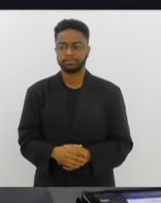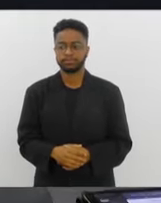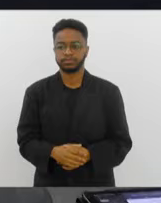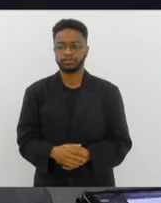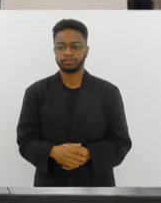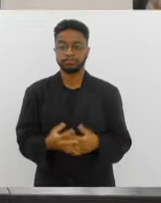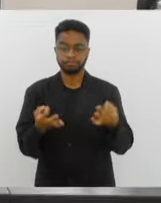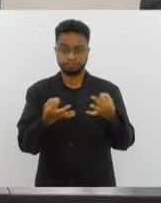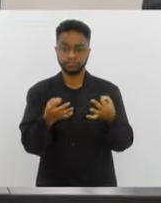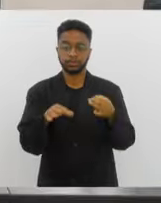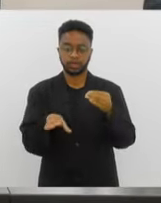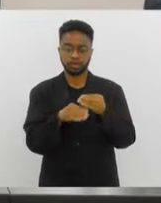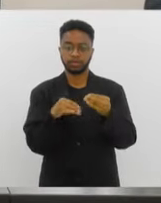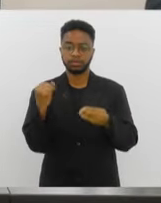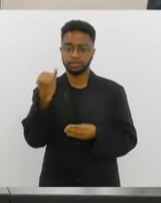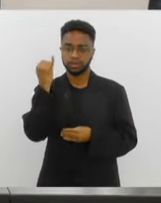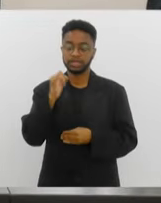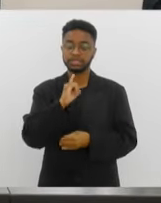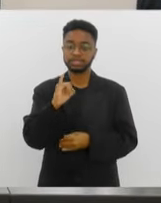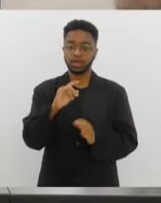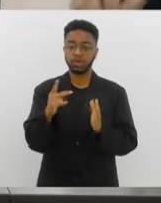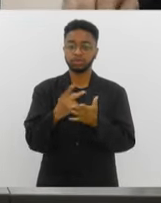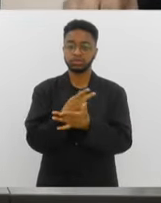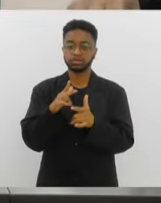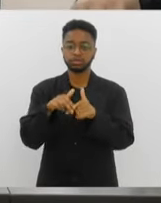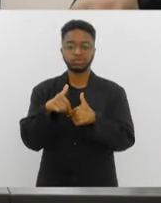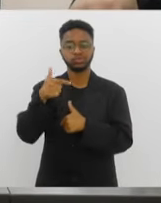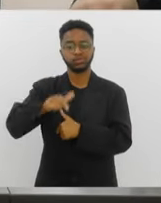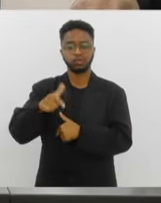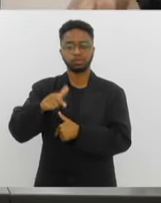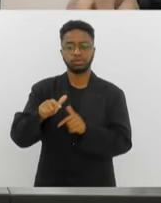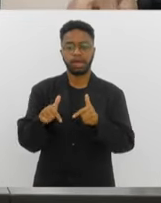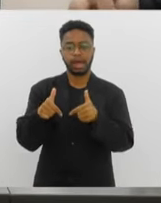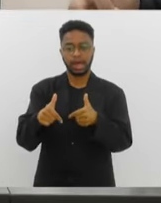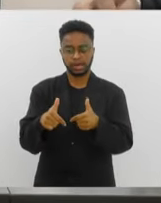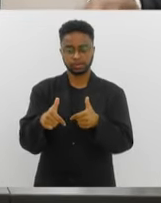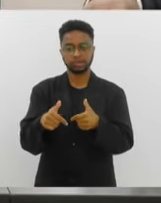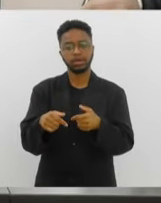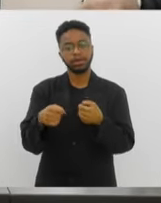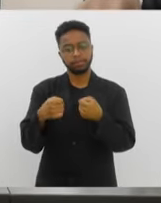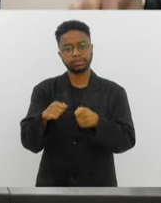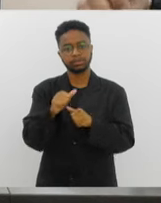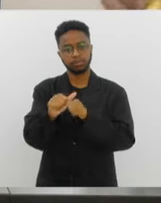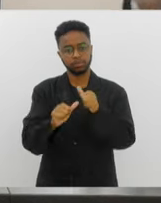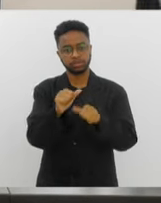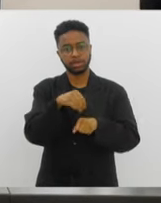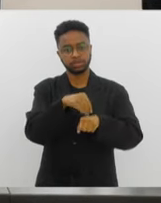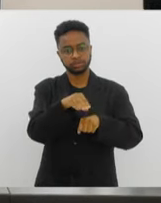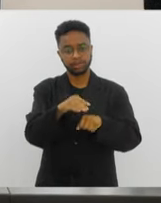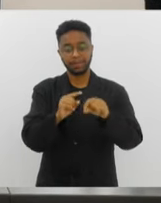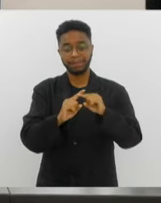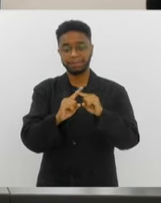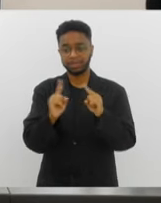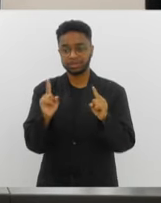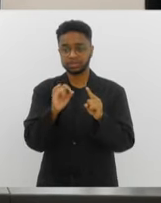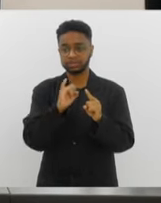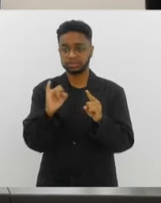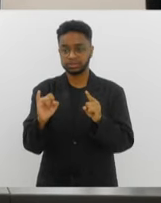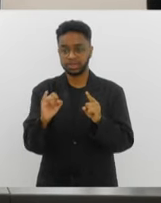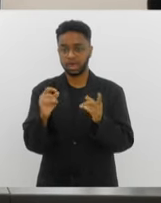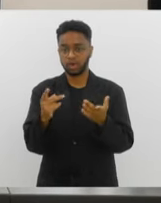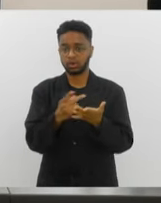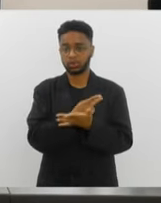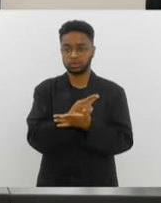Esse adendo é importante. Quando a inconstitucionalidade é pelo vício, transforma em indicação para prestigiar a iniciativa do colega. Mas quando a